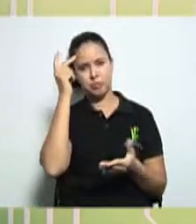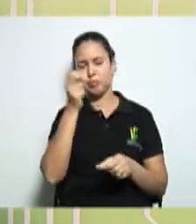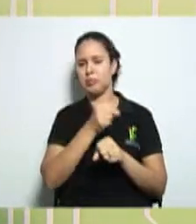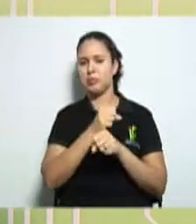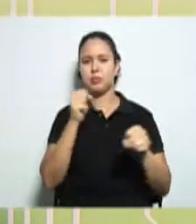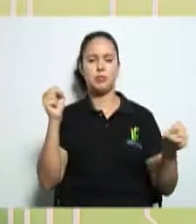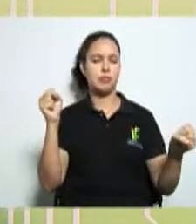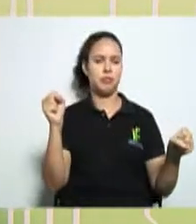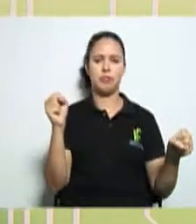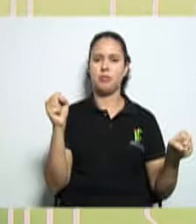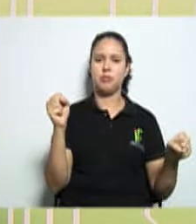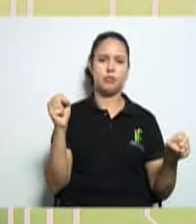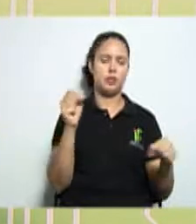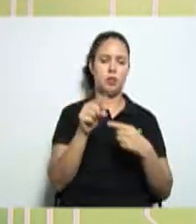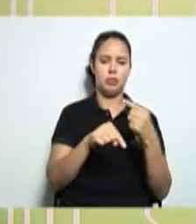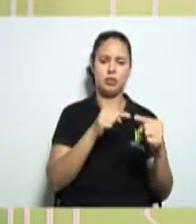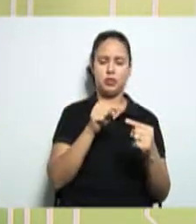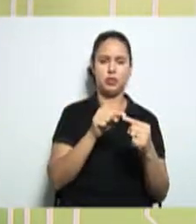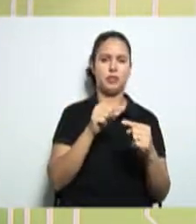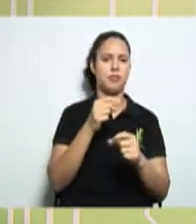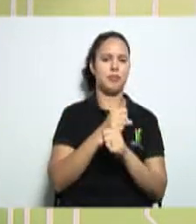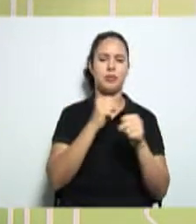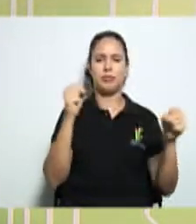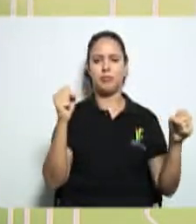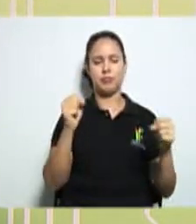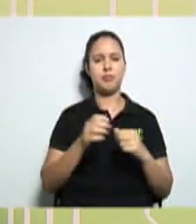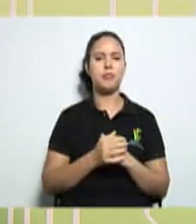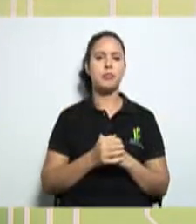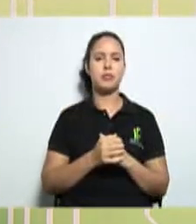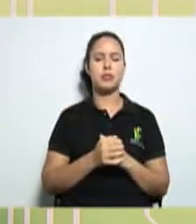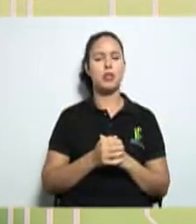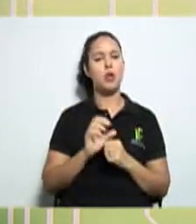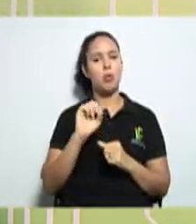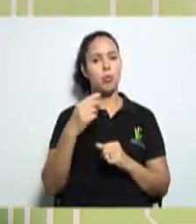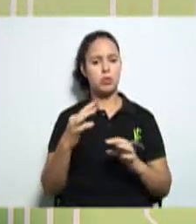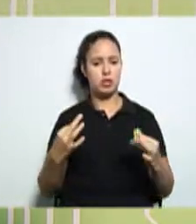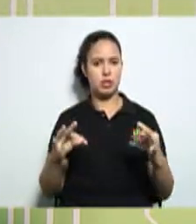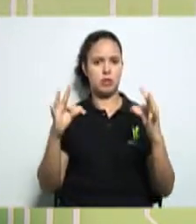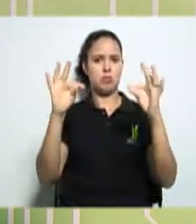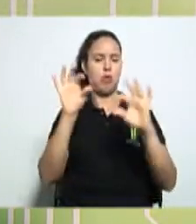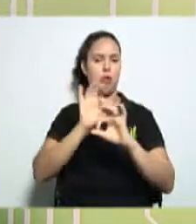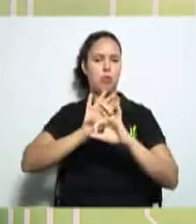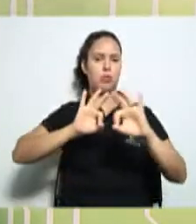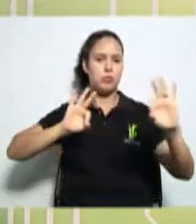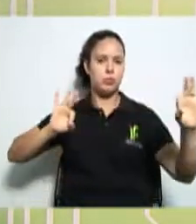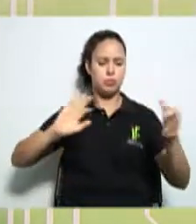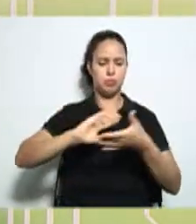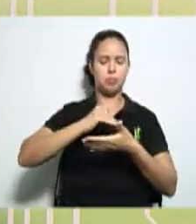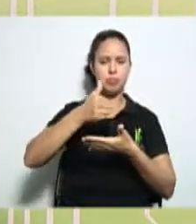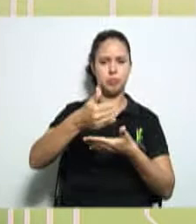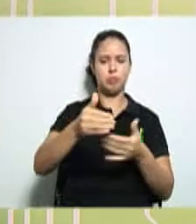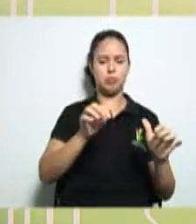não vai alcançar os seus objetivos. A melhor tecnologia, a tecnologia de ponta, os computadores mais